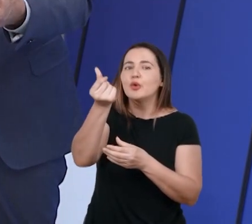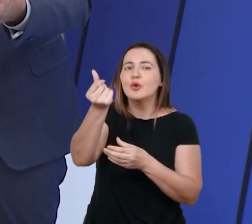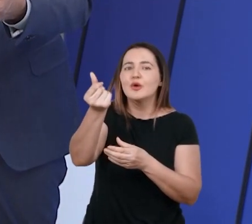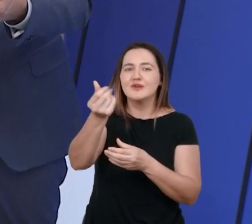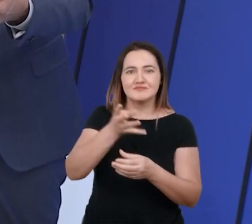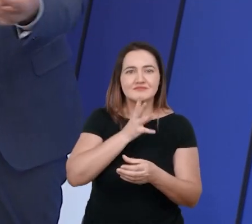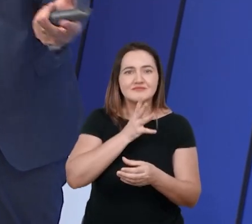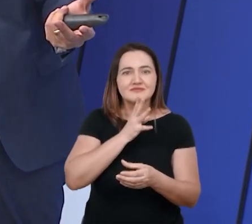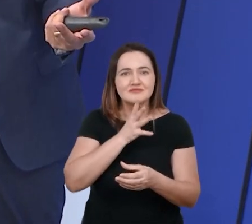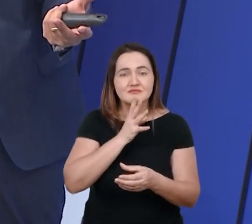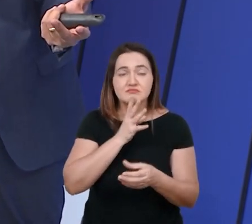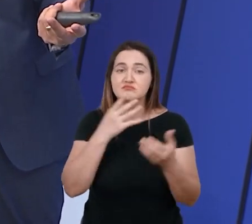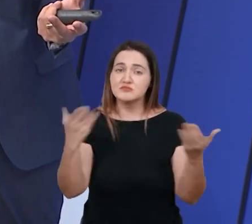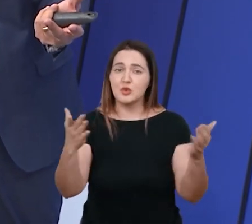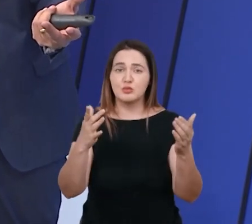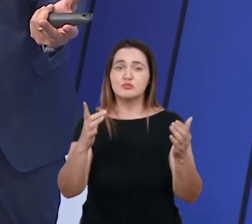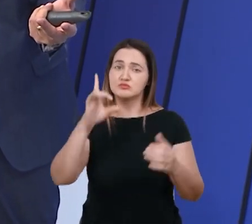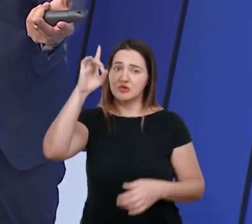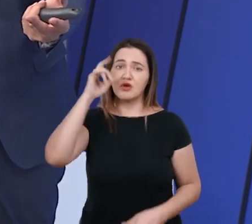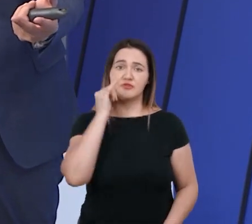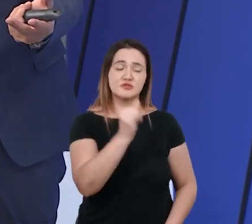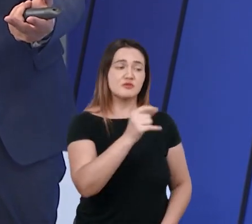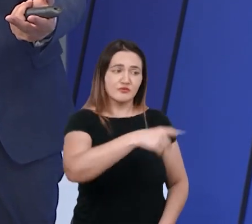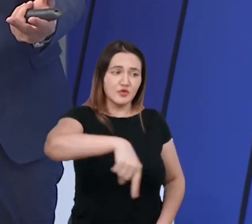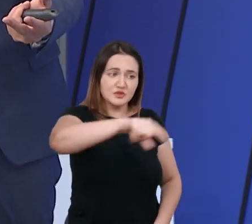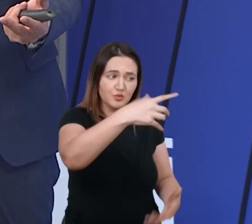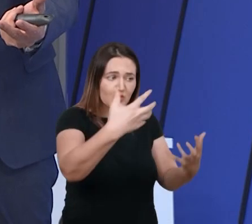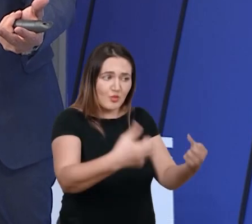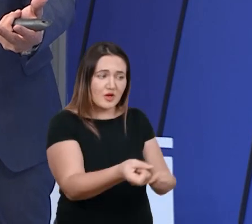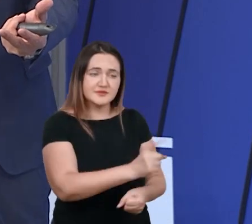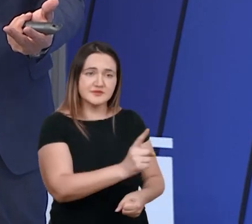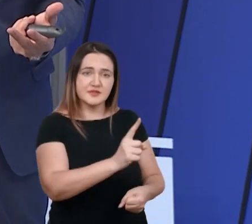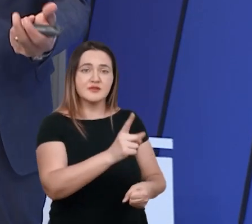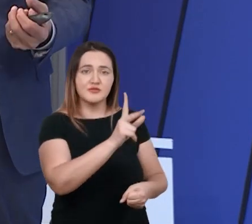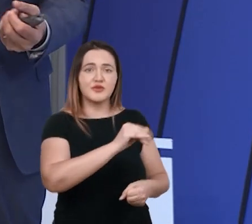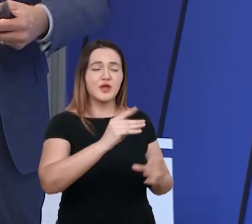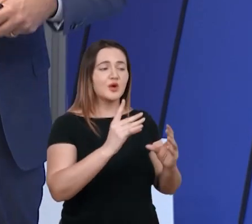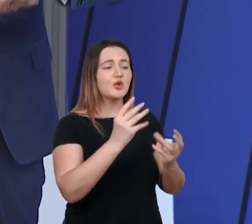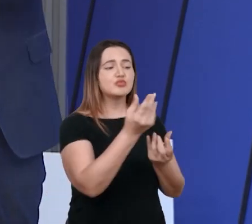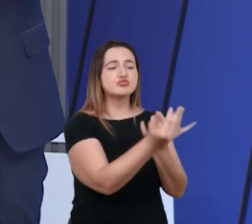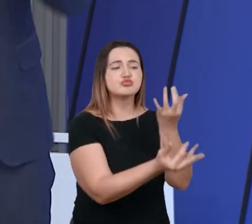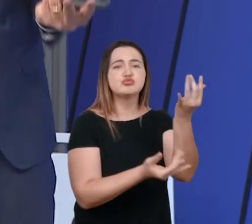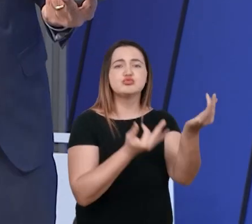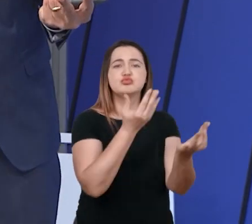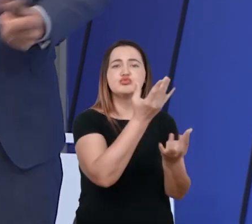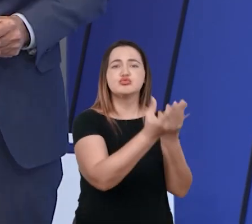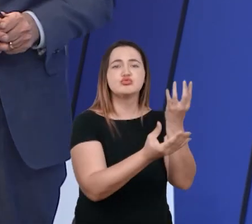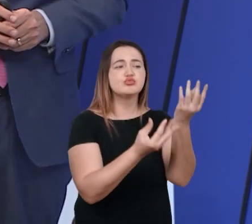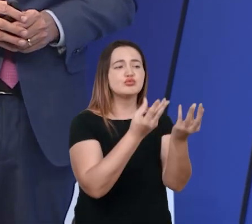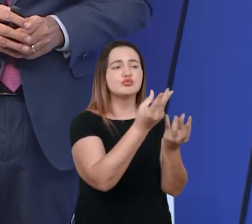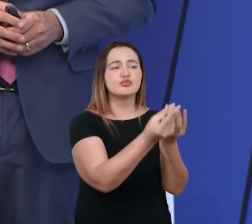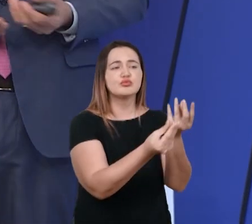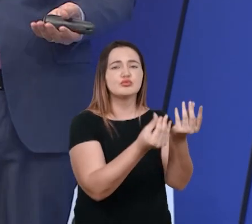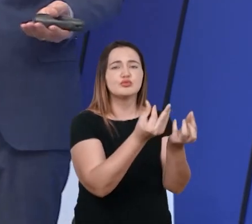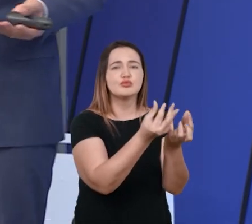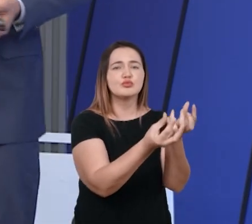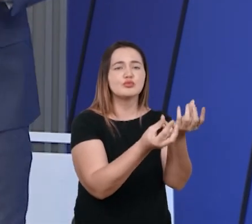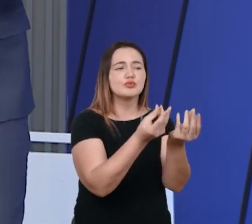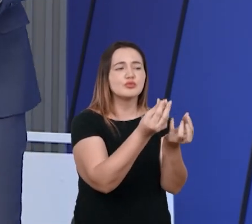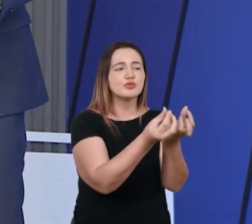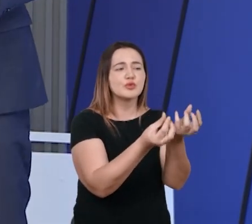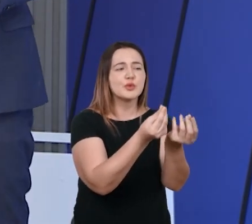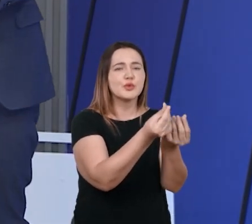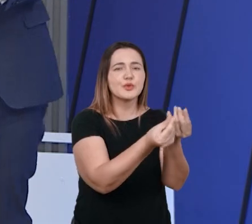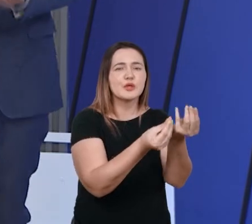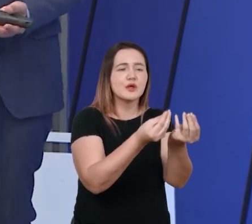já consumiu, já não tem mais nada, entendeu? Então, o castigo que virá sobre a terra vai consumir, e não ficará mais nada,